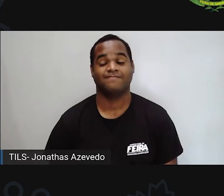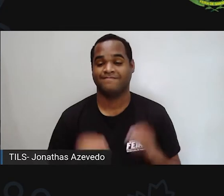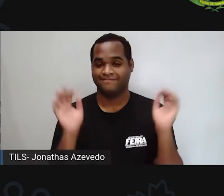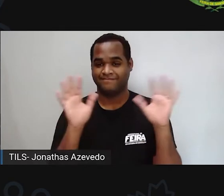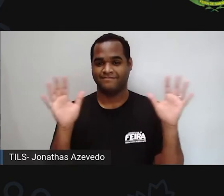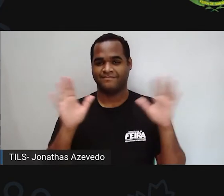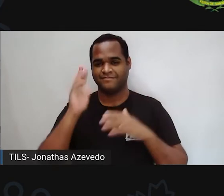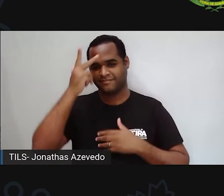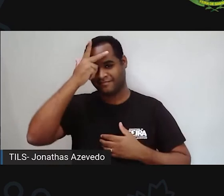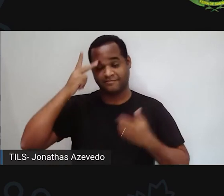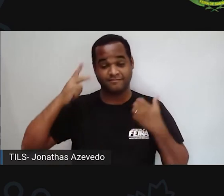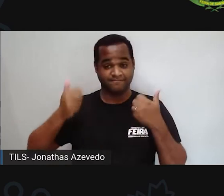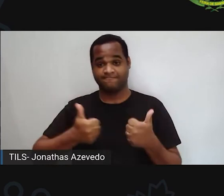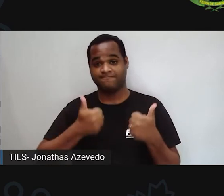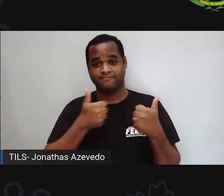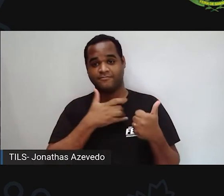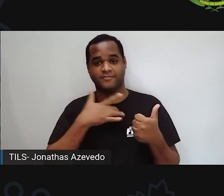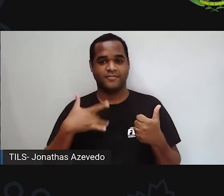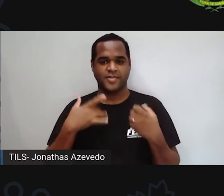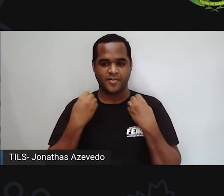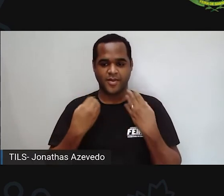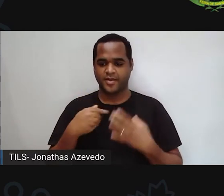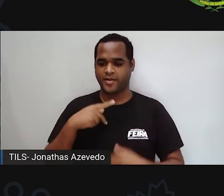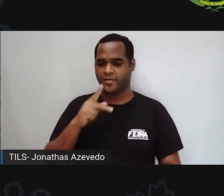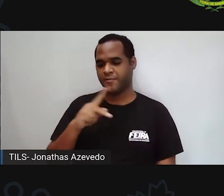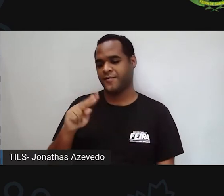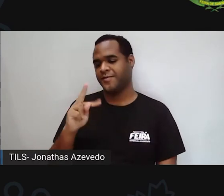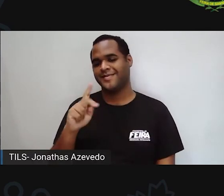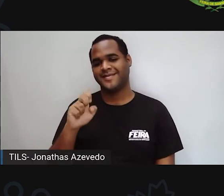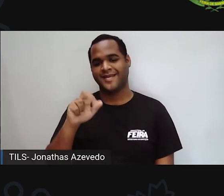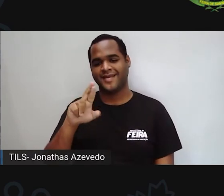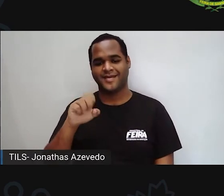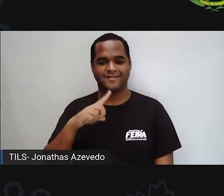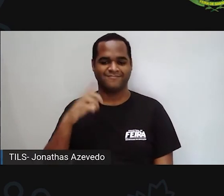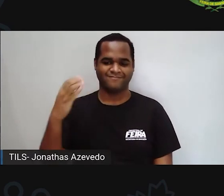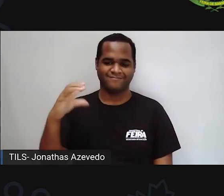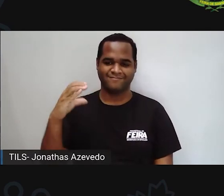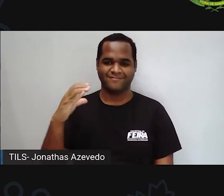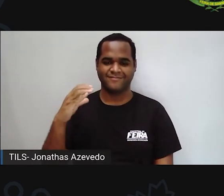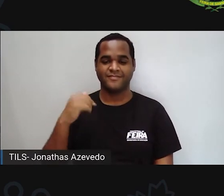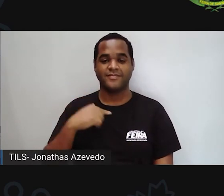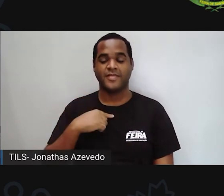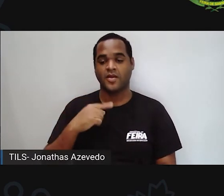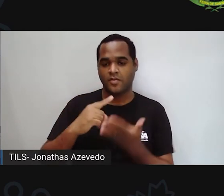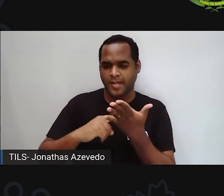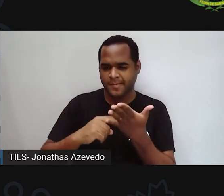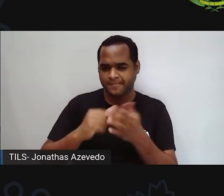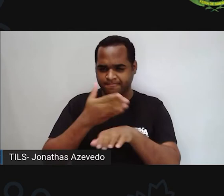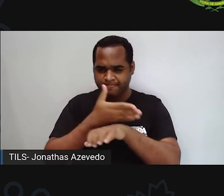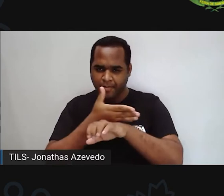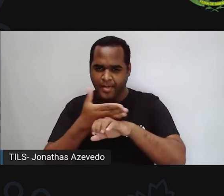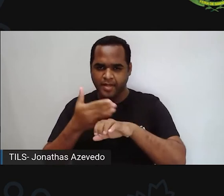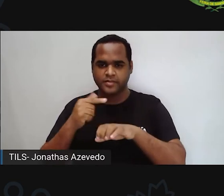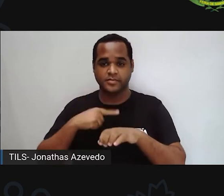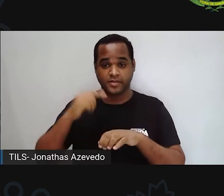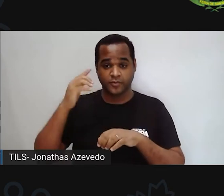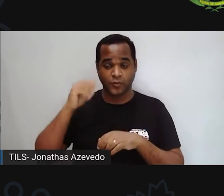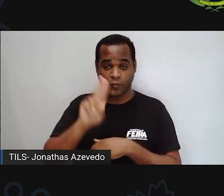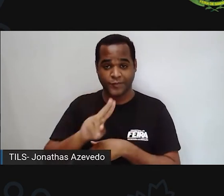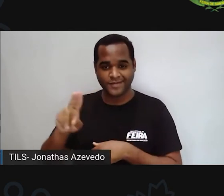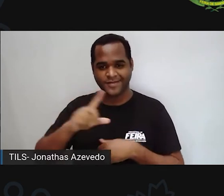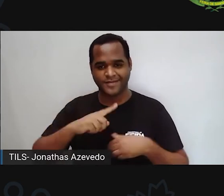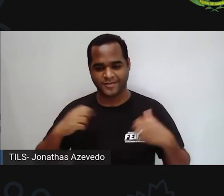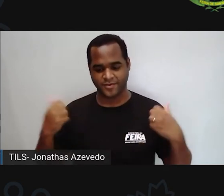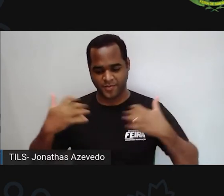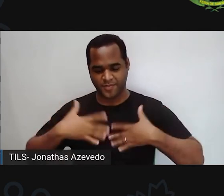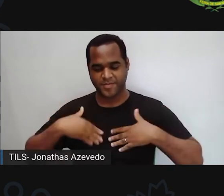Olá, pessoal, tudo bem com vocês? Eu sou a professora Tara Santos de Ciências, sou uma mulher de pele clara, estou usando aqui um jaleco